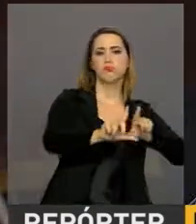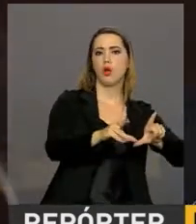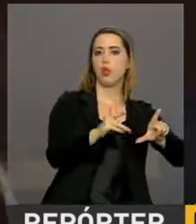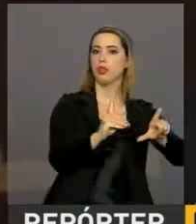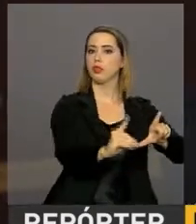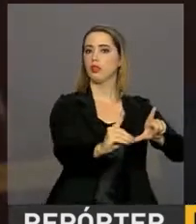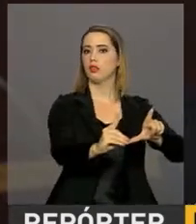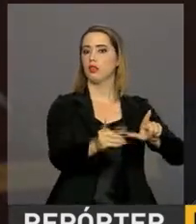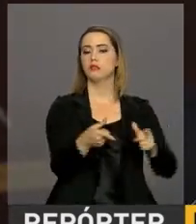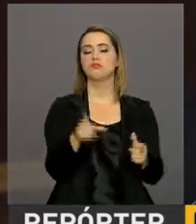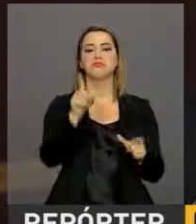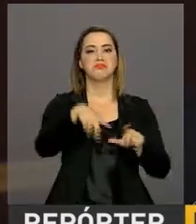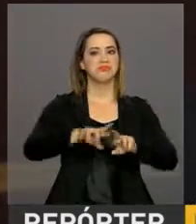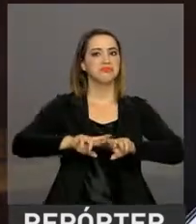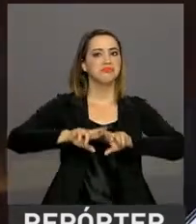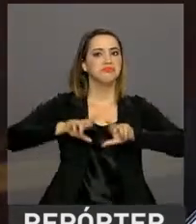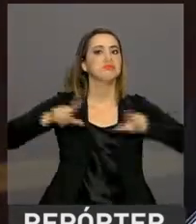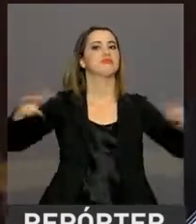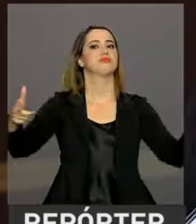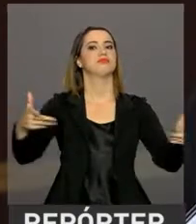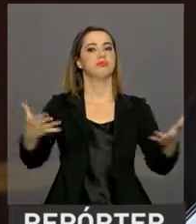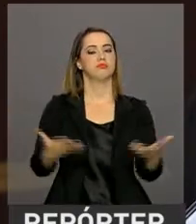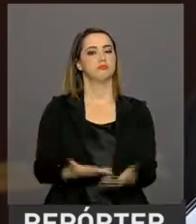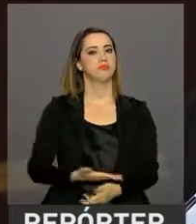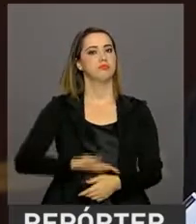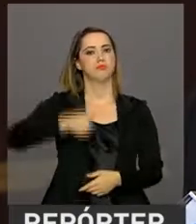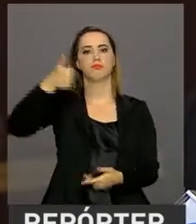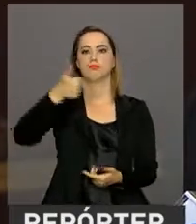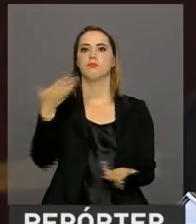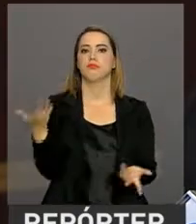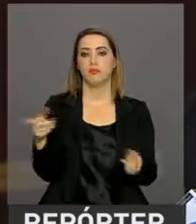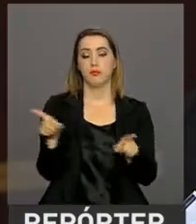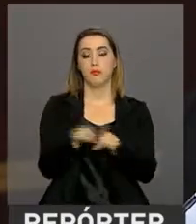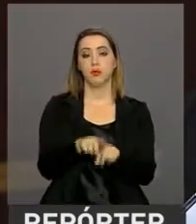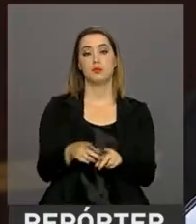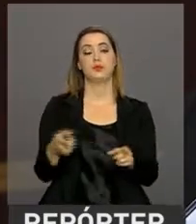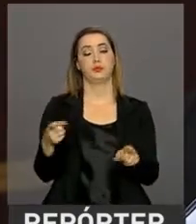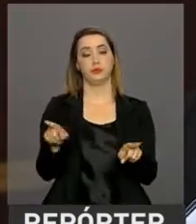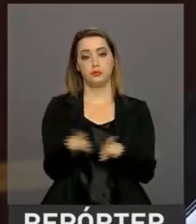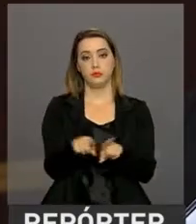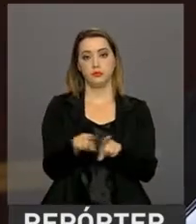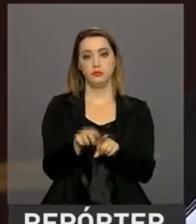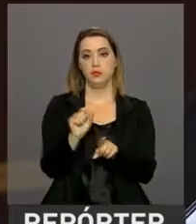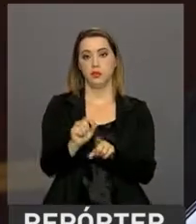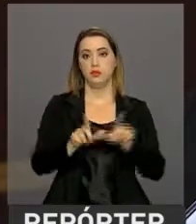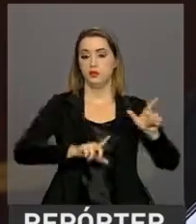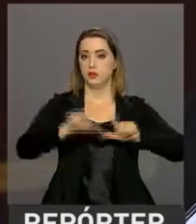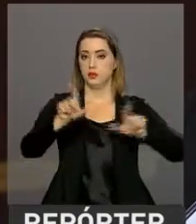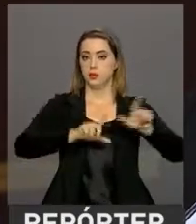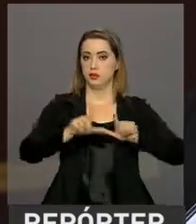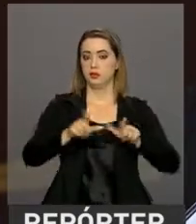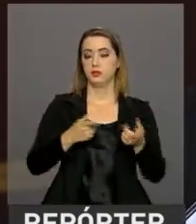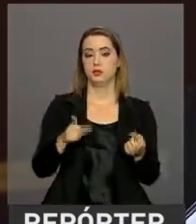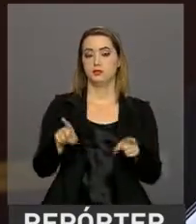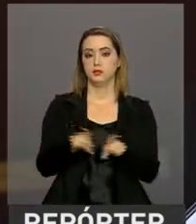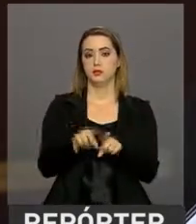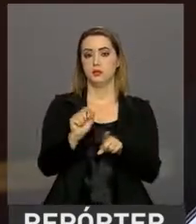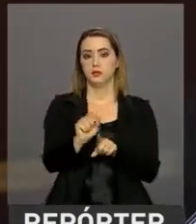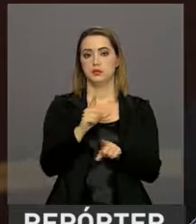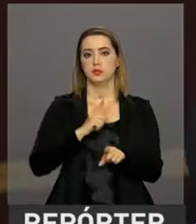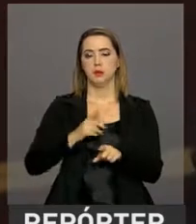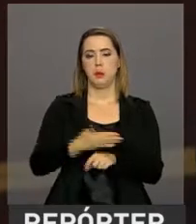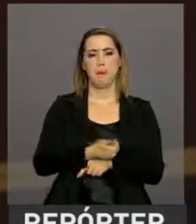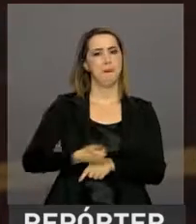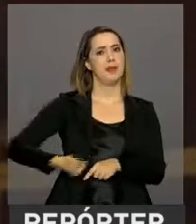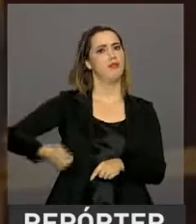simplesmente espetacular é muito grande a diferença inclusive a tv aberta e gratuita ela tem uma